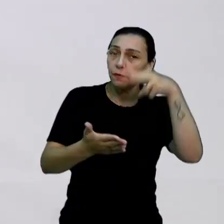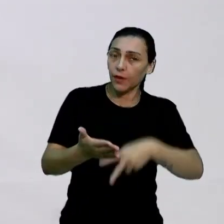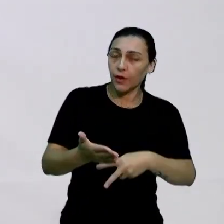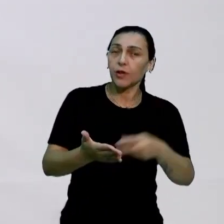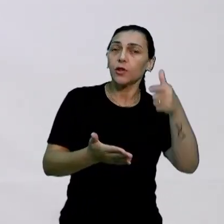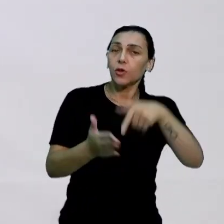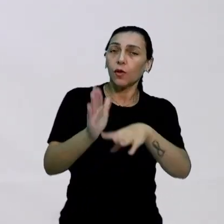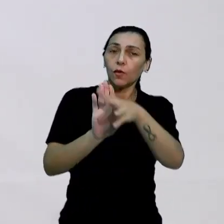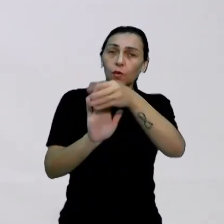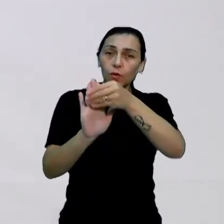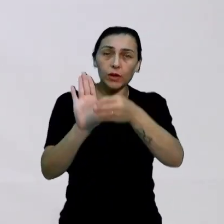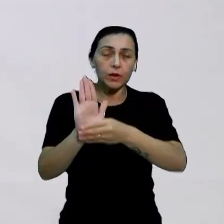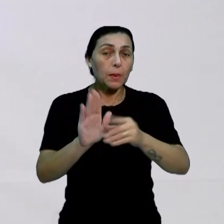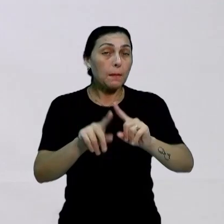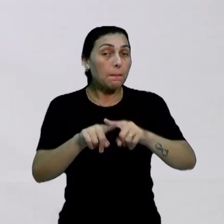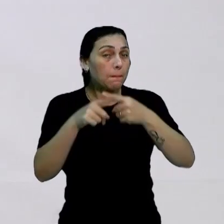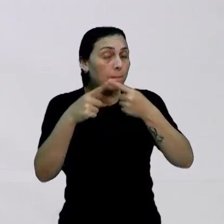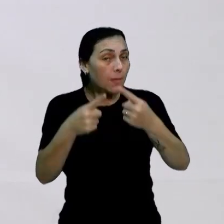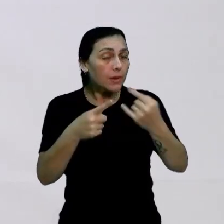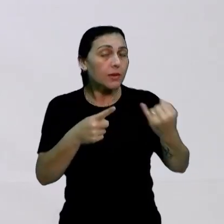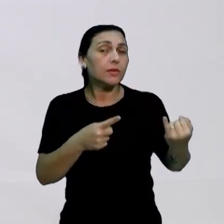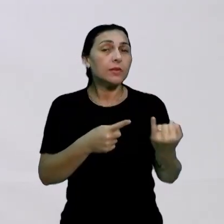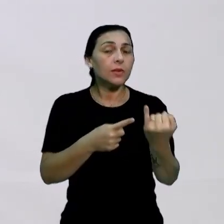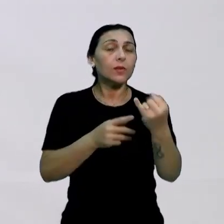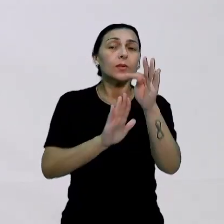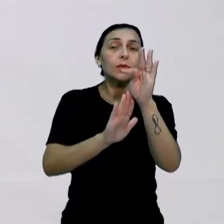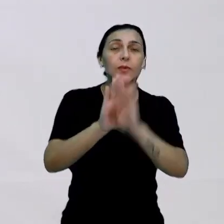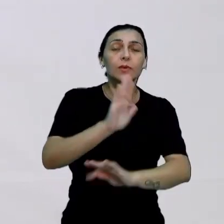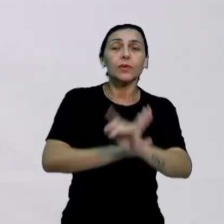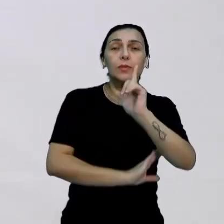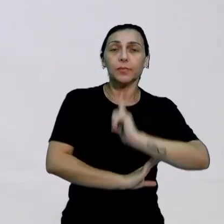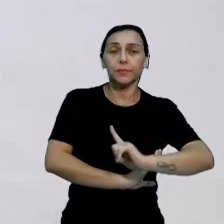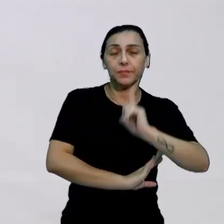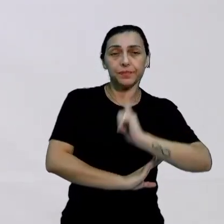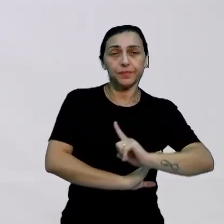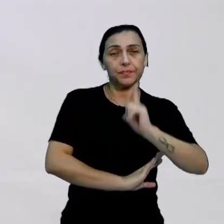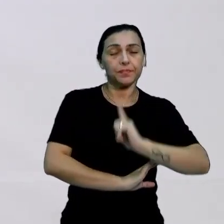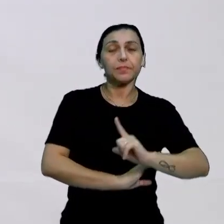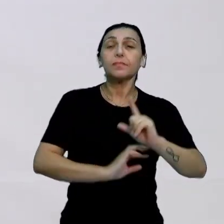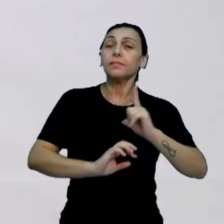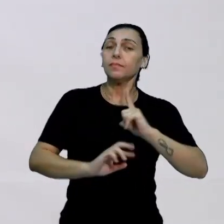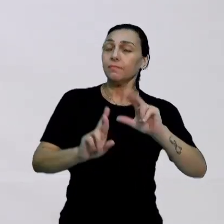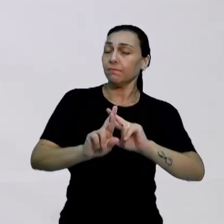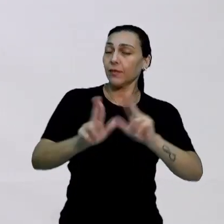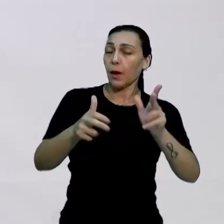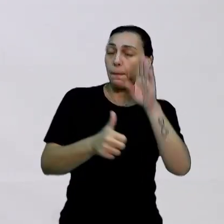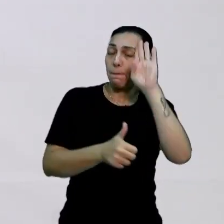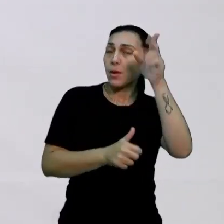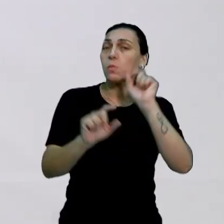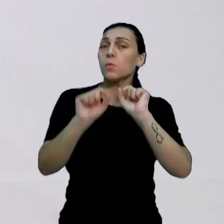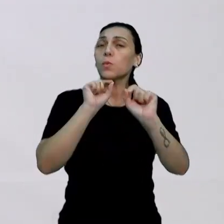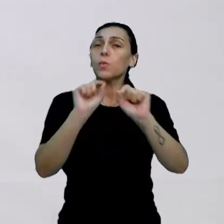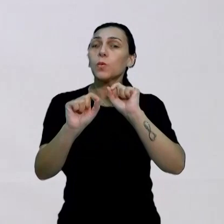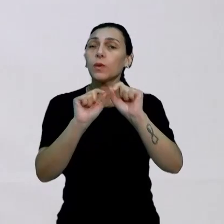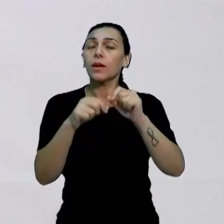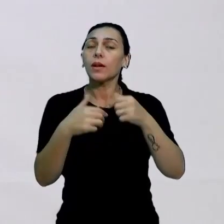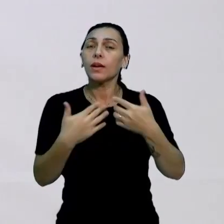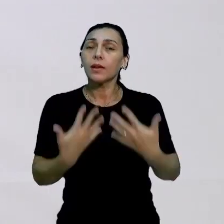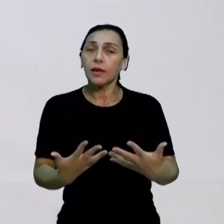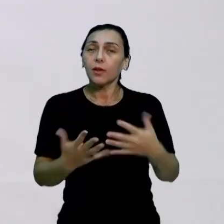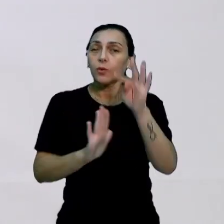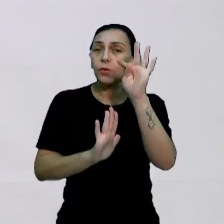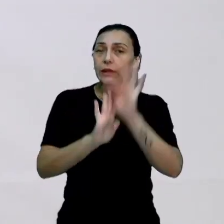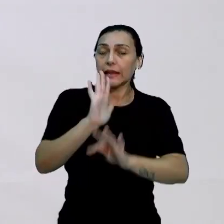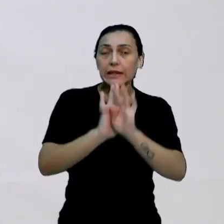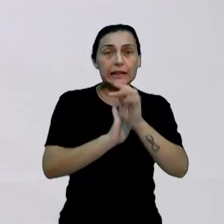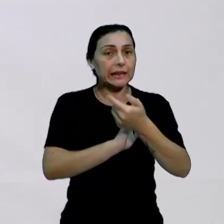esse conteúdo. Mas, em suma, um texto literário, ele se difere principalmente, primordialmente do texto